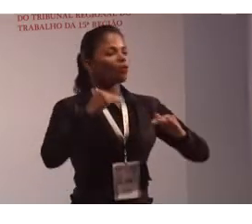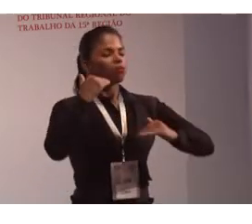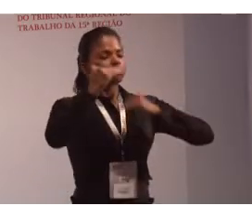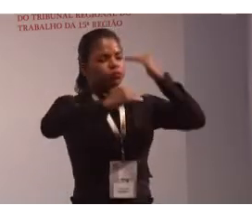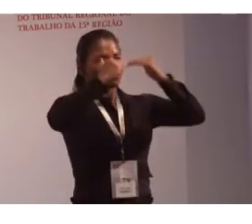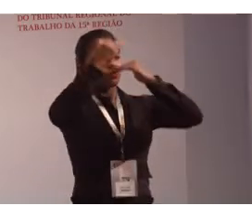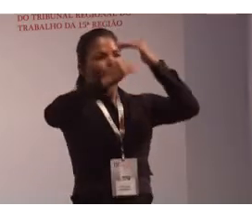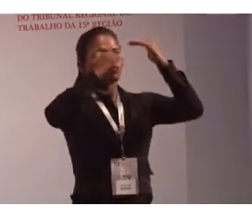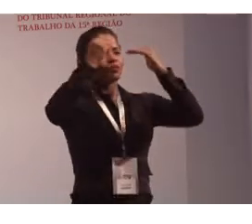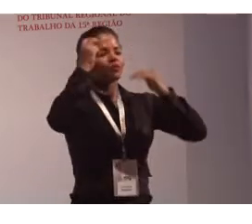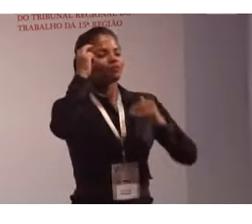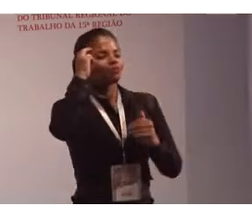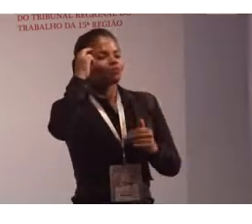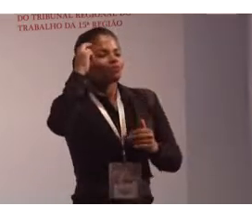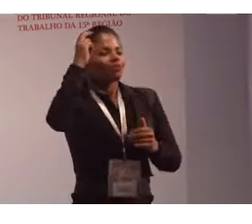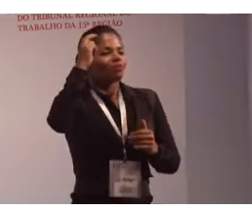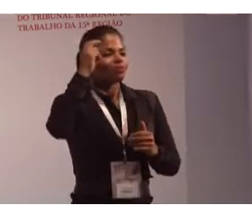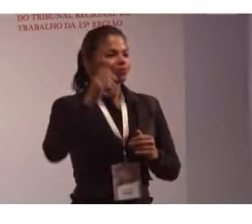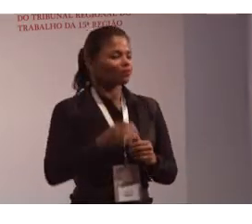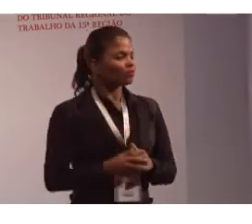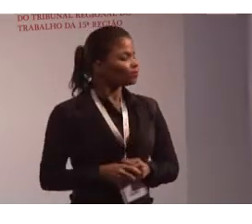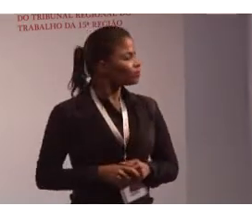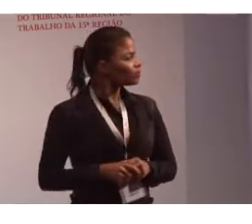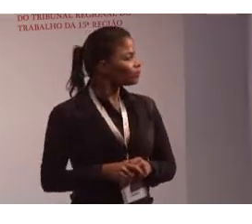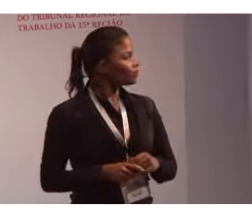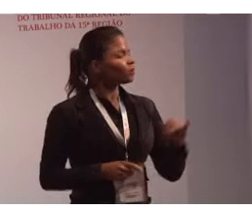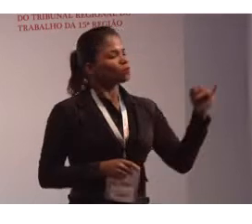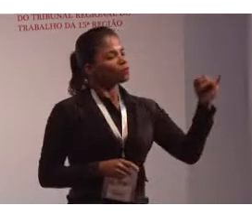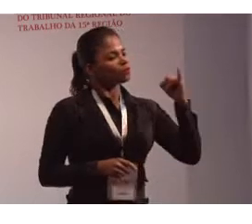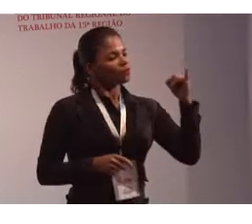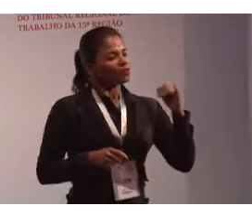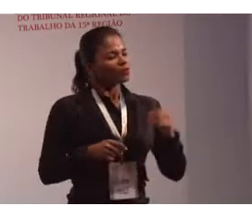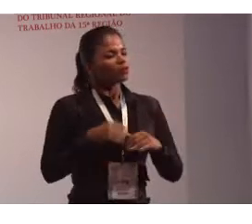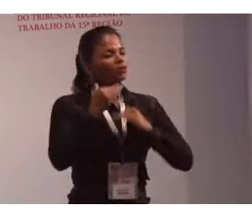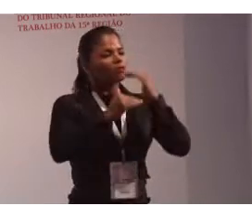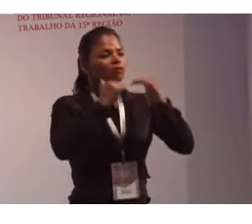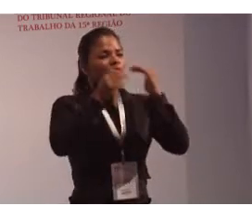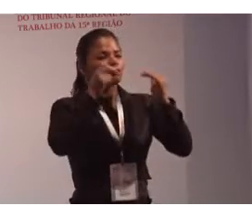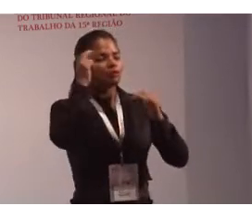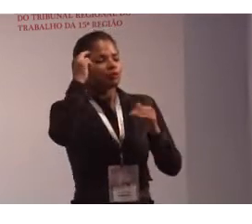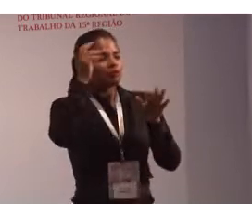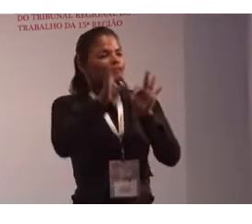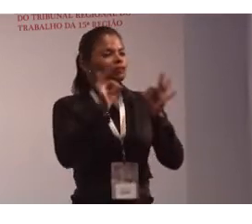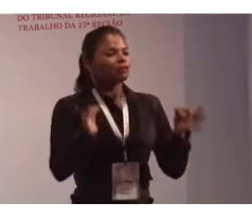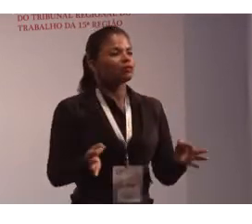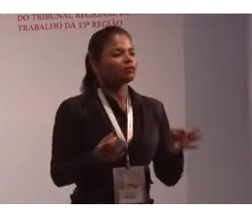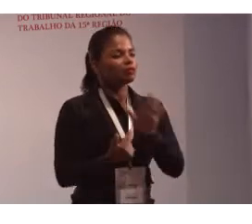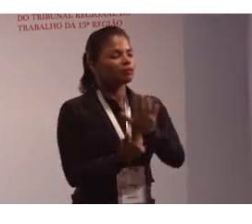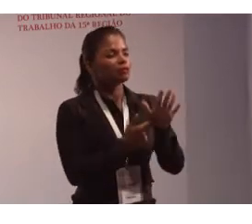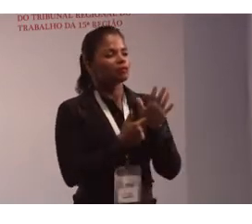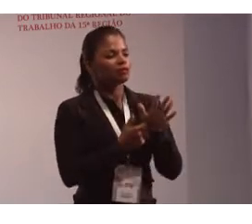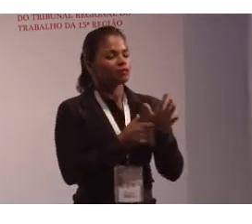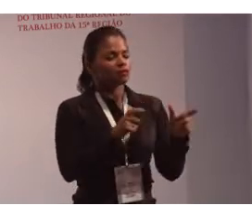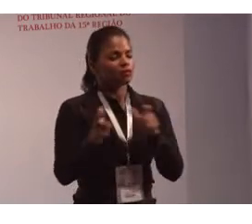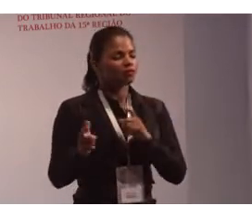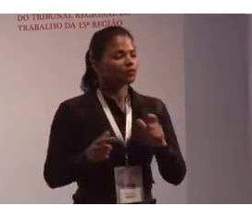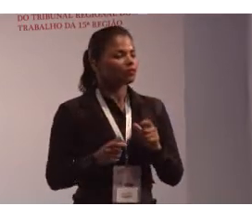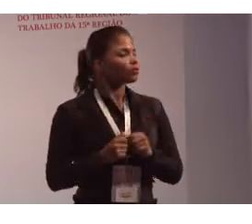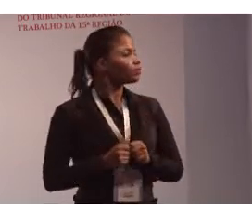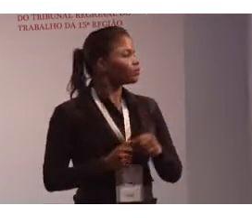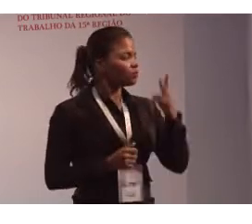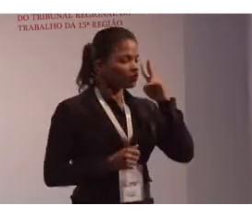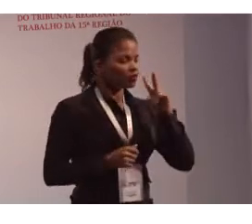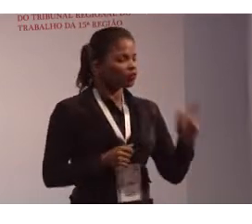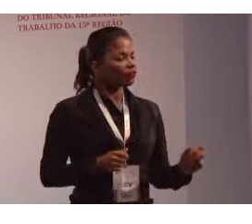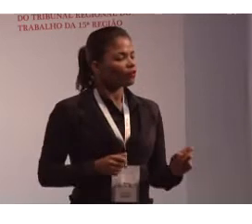na inteligência artificial. E aí é bem interessante, porque a inteligência artificial ela aparece nas duas áreas, né? Se a gente for olhar